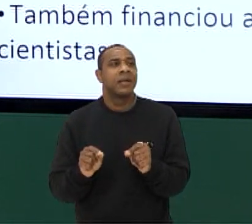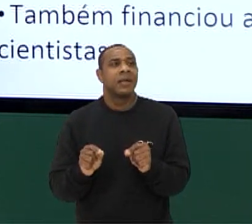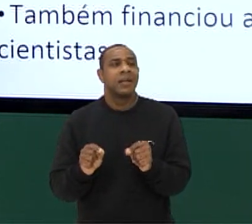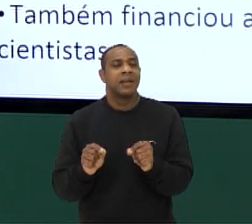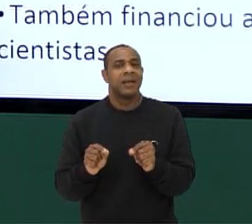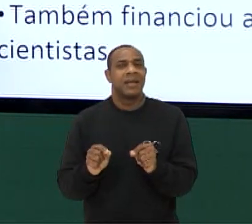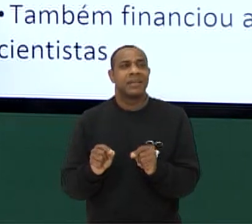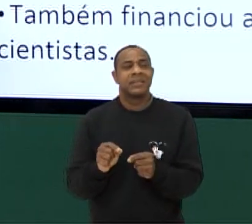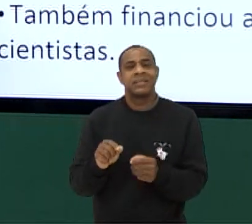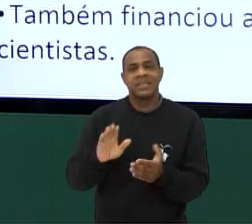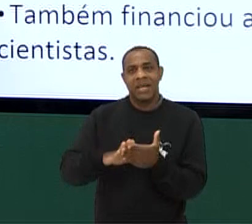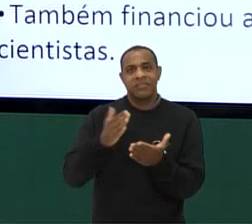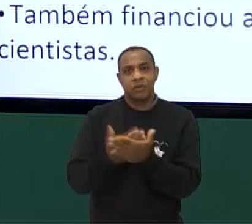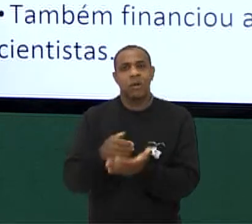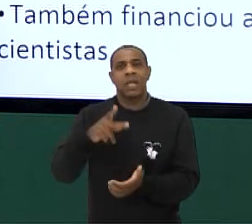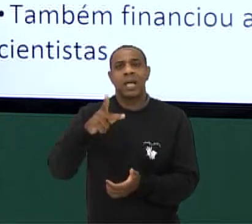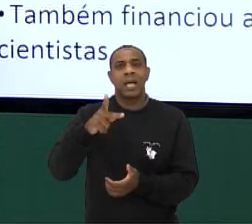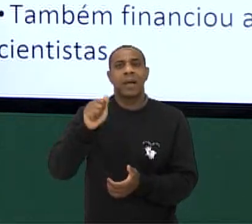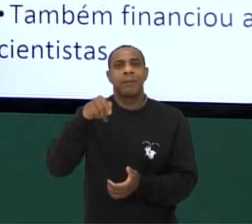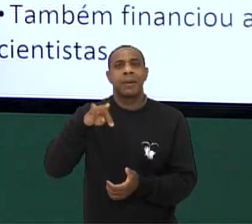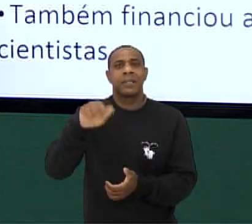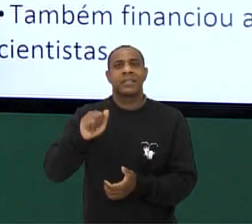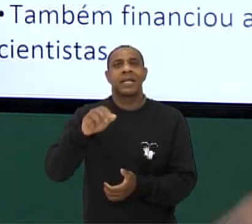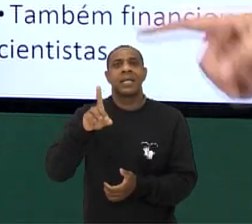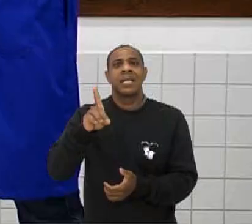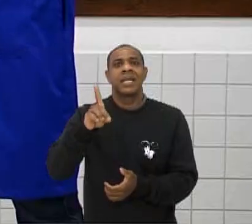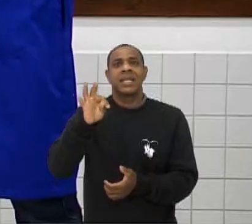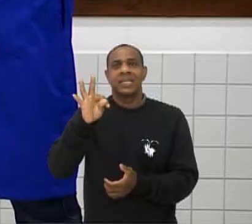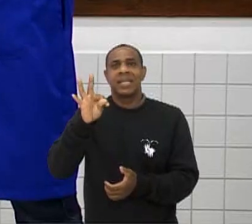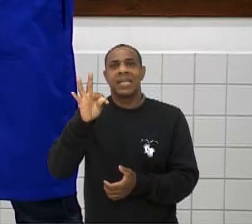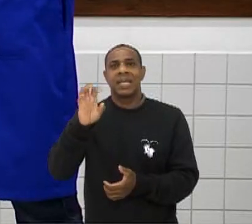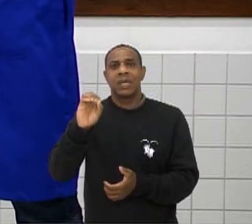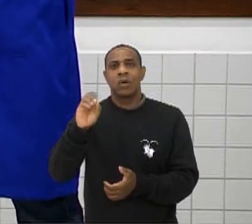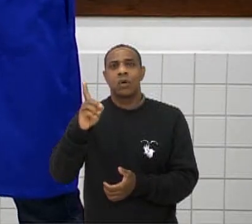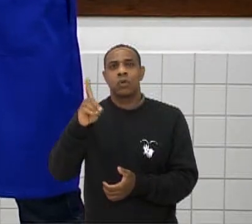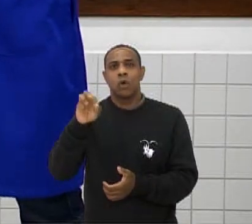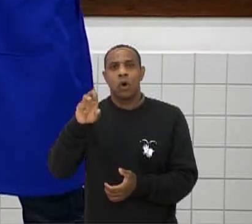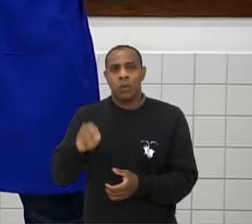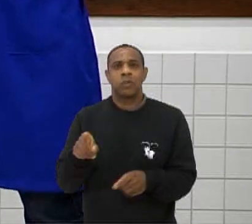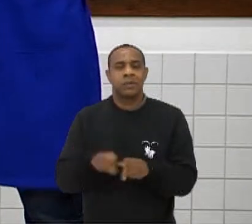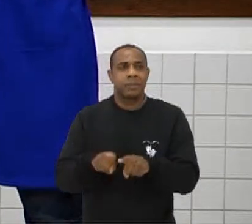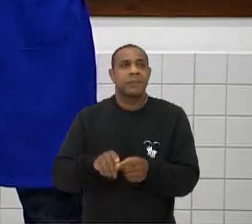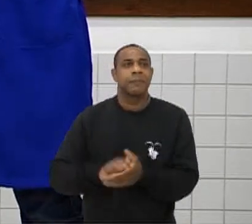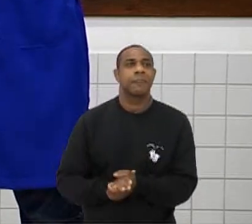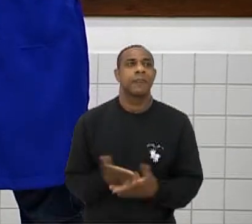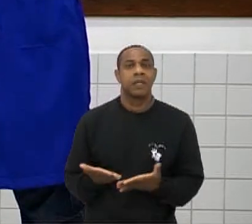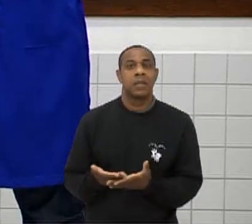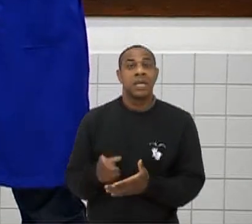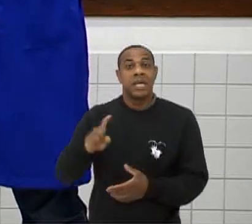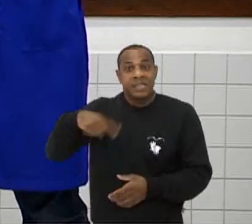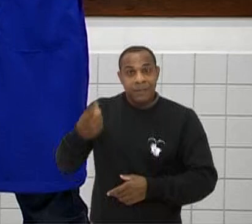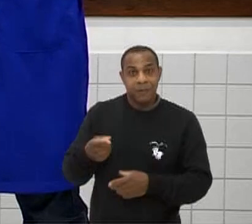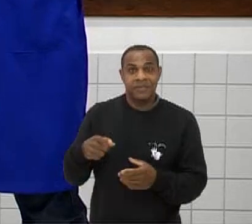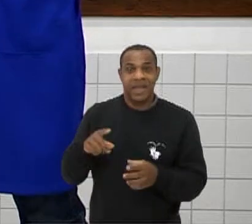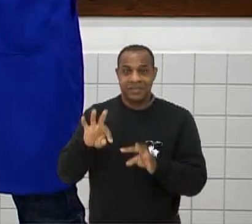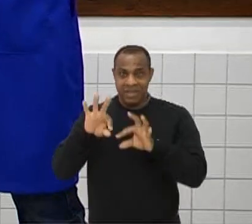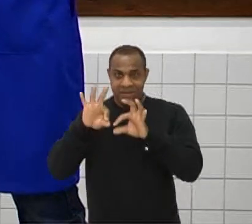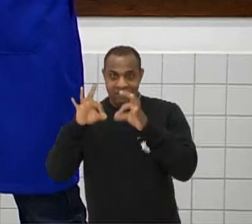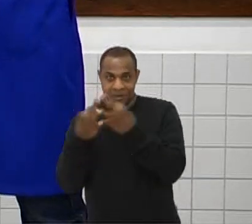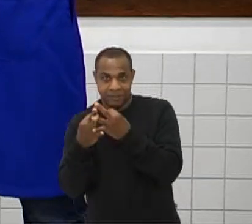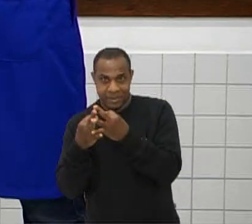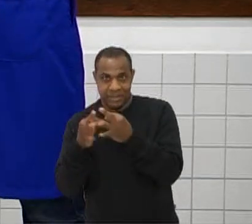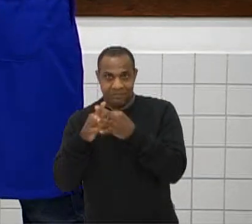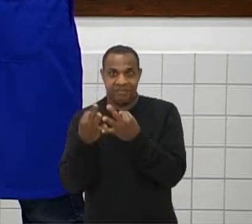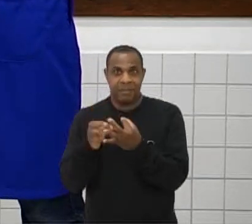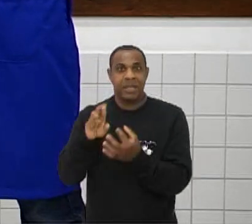Planta Deodoro, que estão falando aqui, que estão acompanhando a gente. Rapidinho antes, depois que a família real se estabeleceu no Brasil, o país